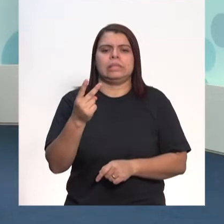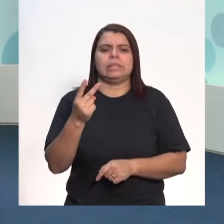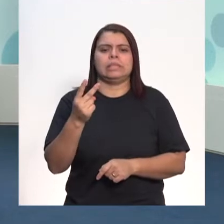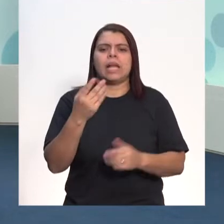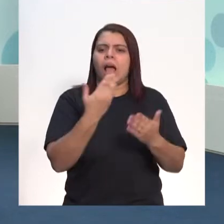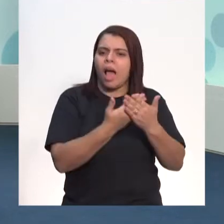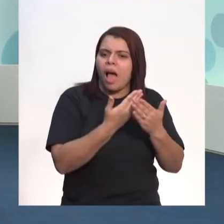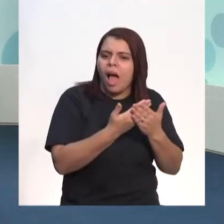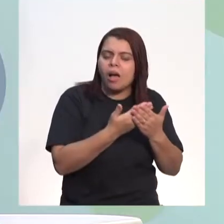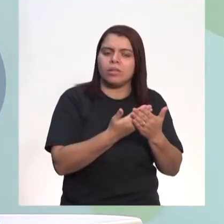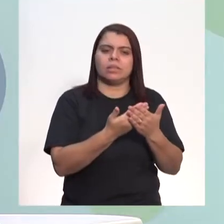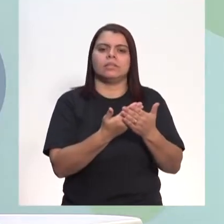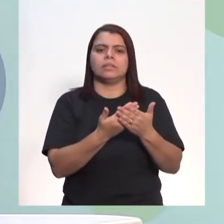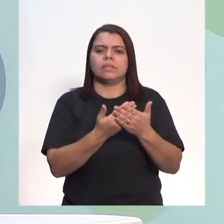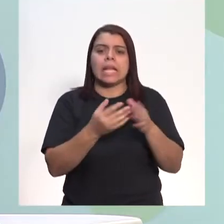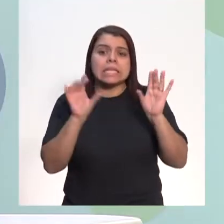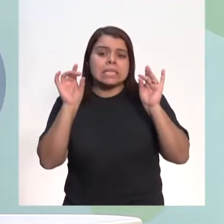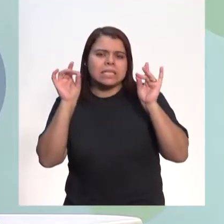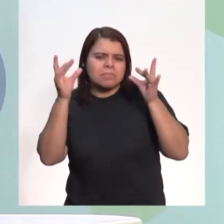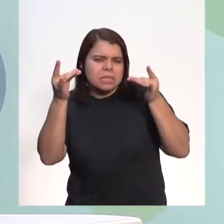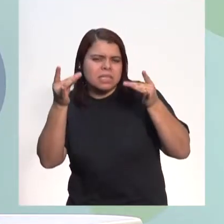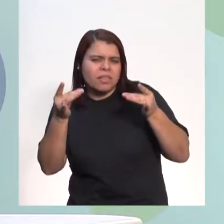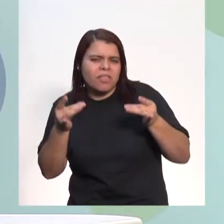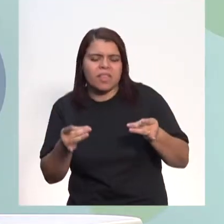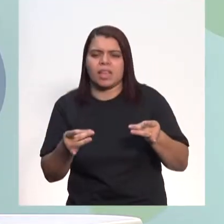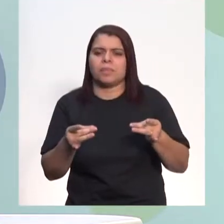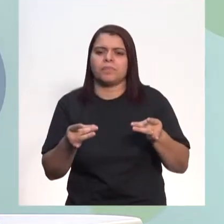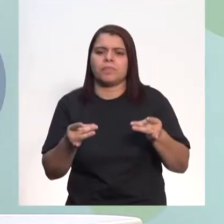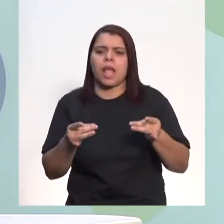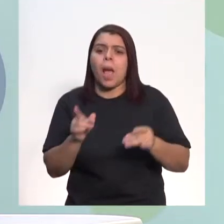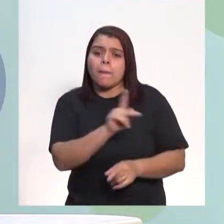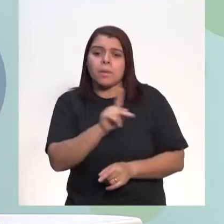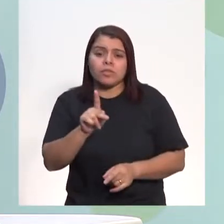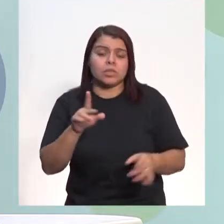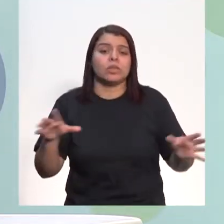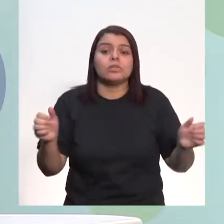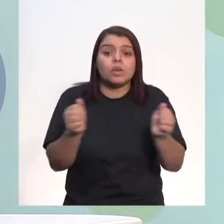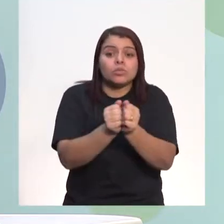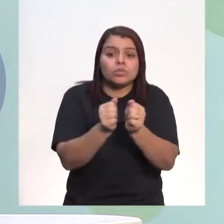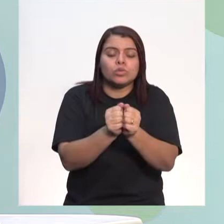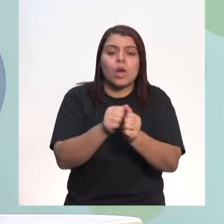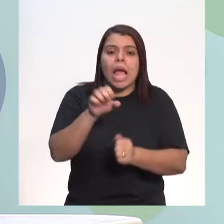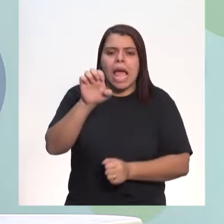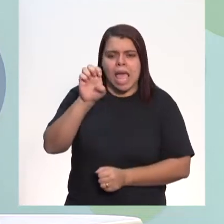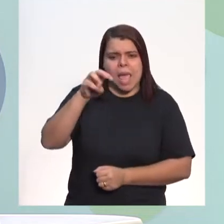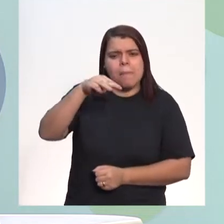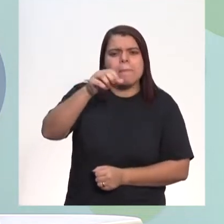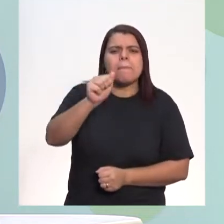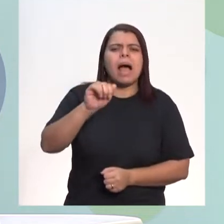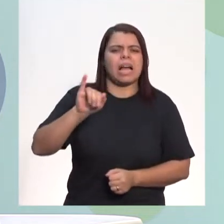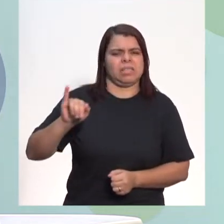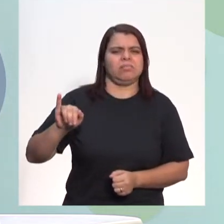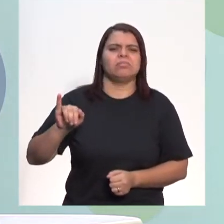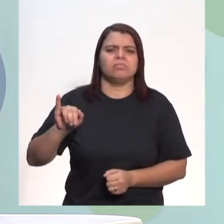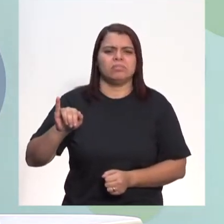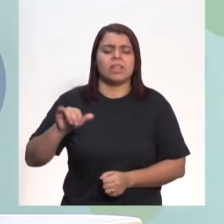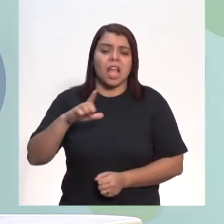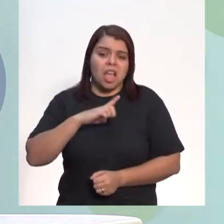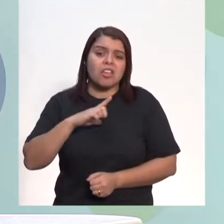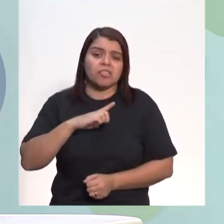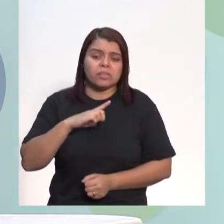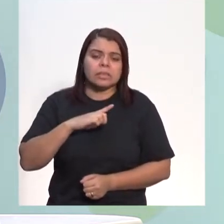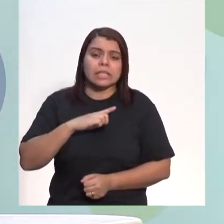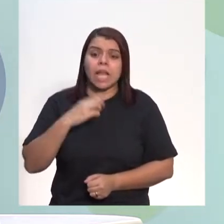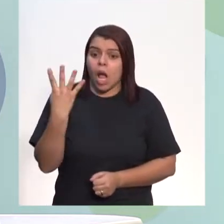EMAI. Então, quem participa do EMAI terá um total aí de 4 aulas, né, de 4 ATPCs por semana,